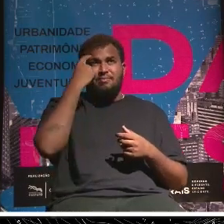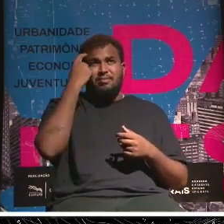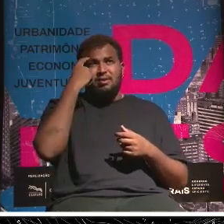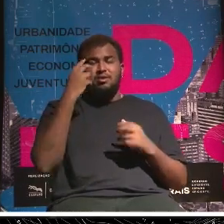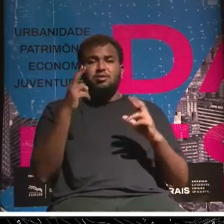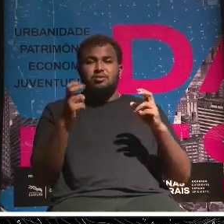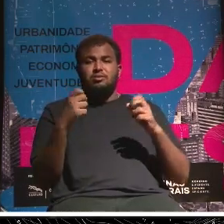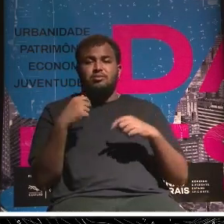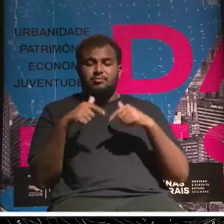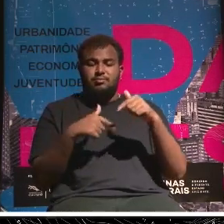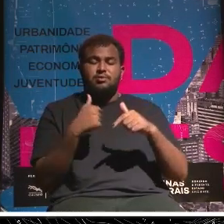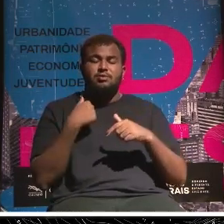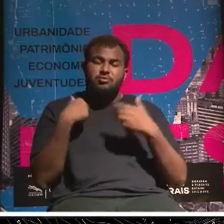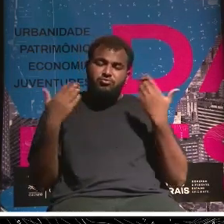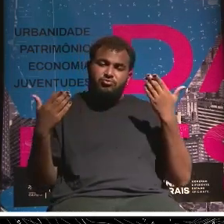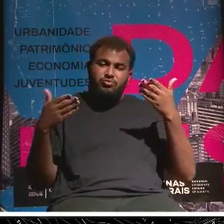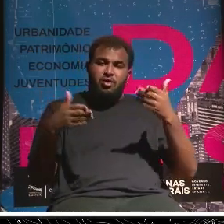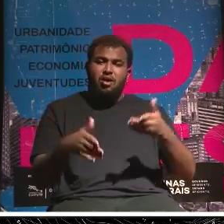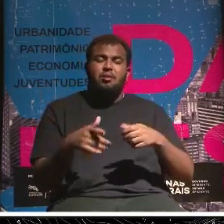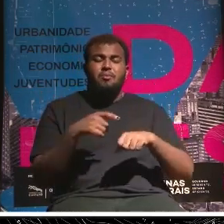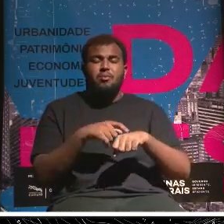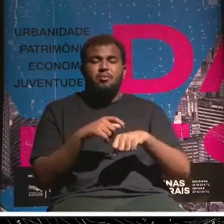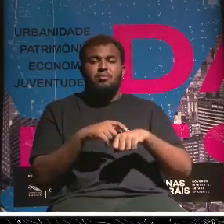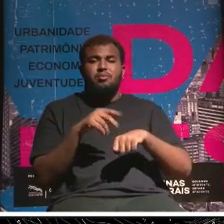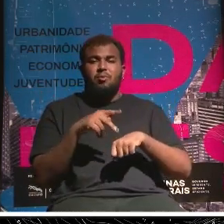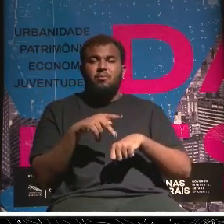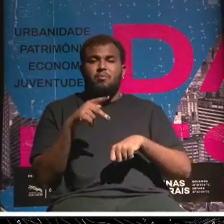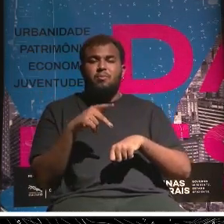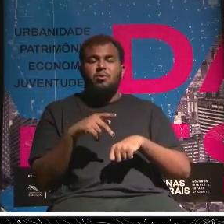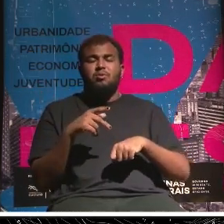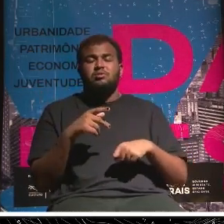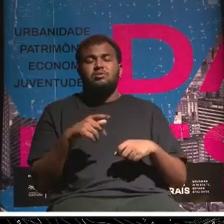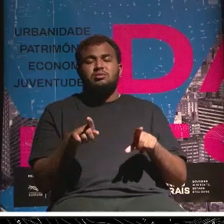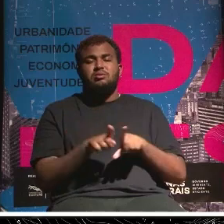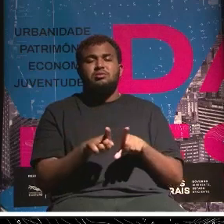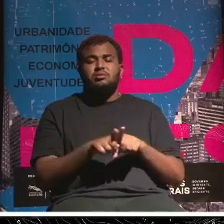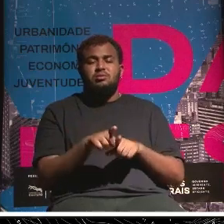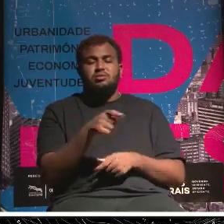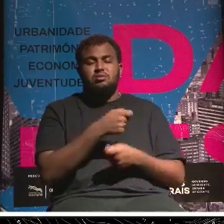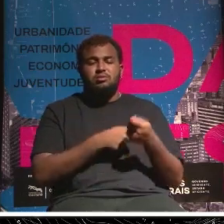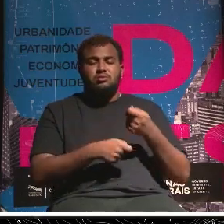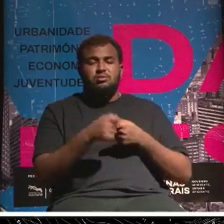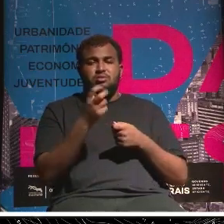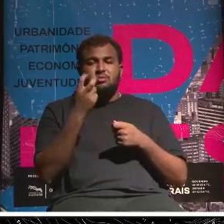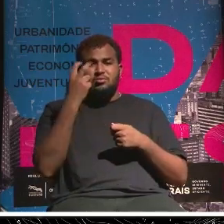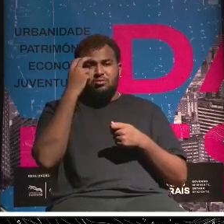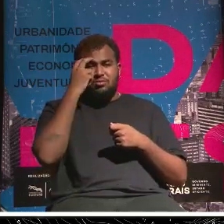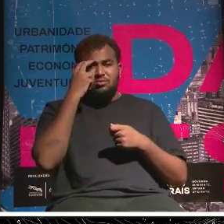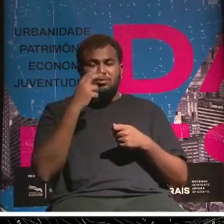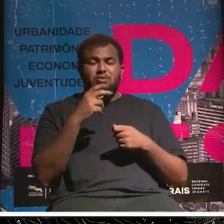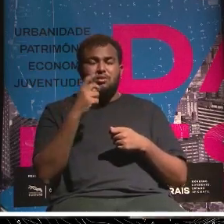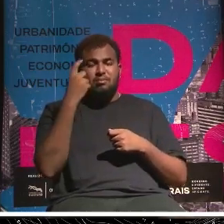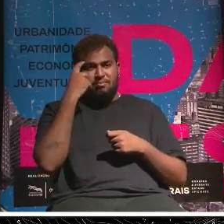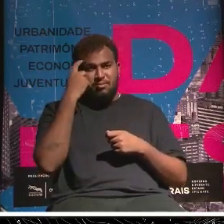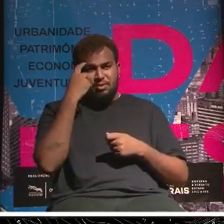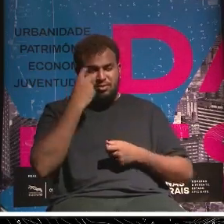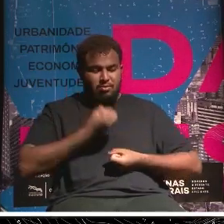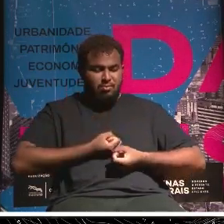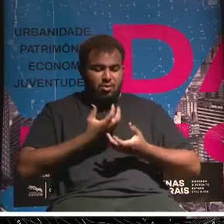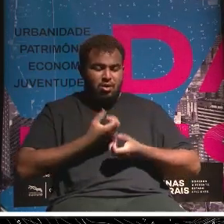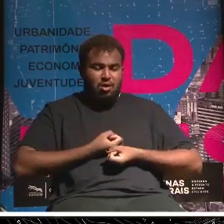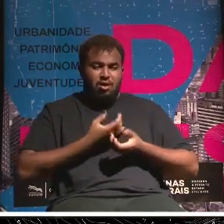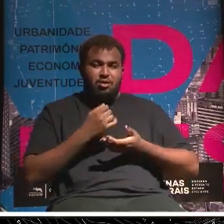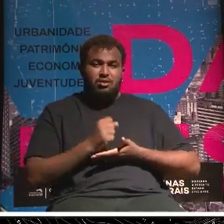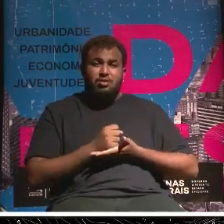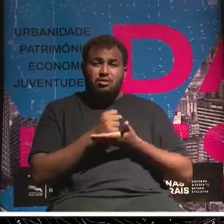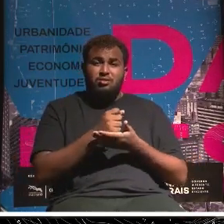trajetória, eu cheguei até, neste momento, numa pós-graduação em gestão cultural, junto ao Itaú Cultural, que pensa a poética da colaboração,